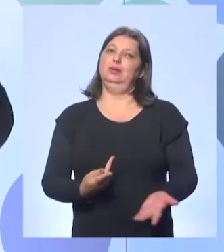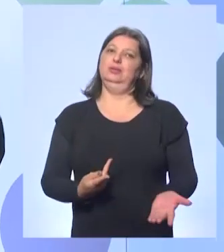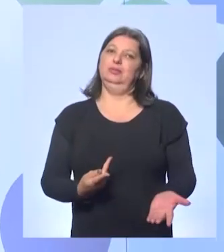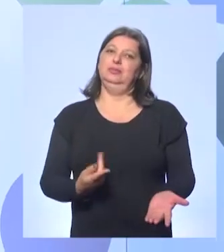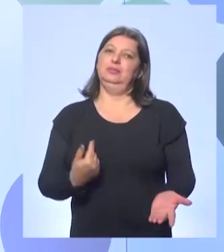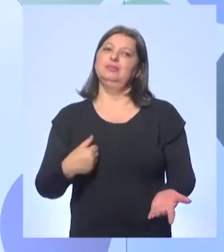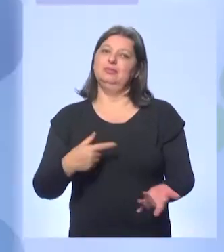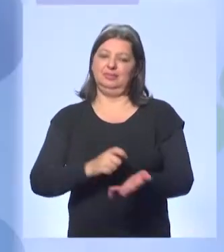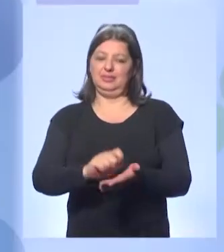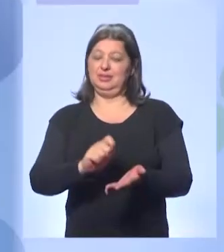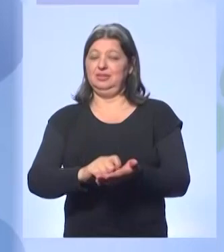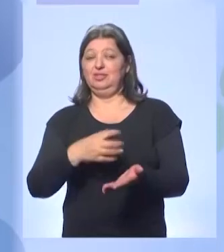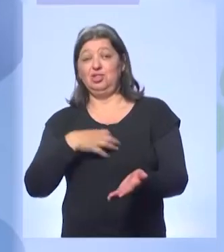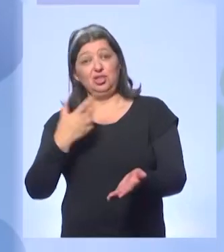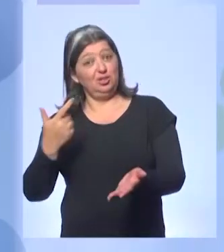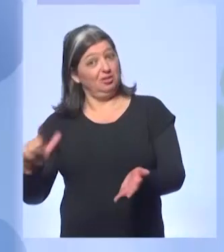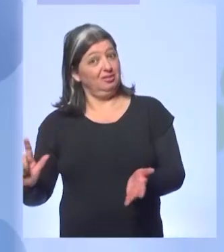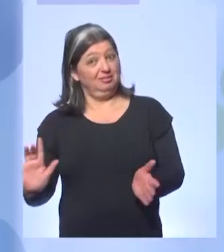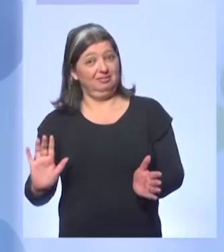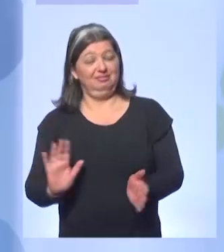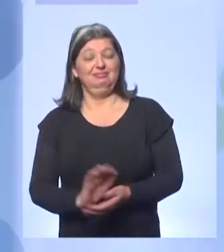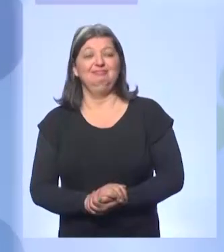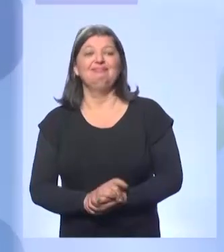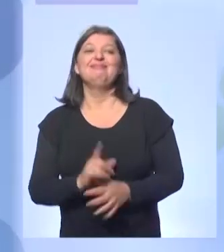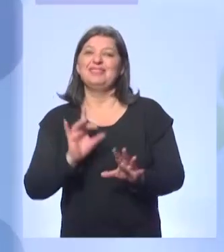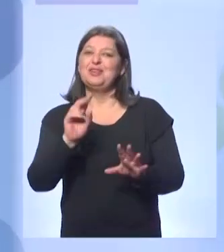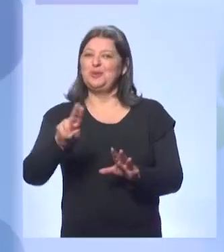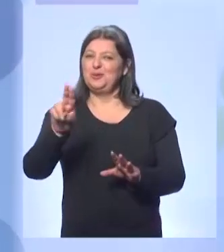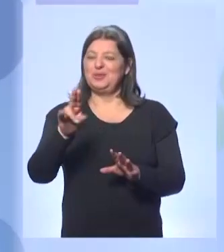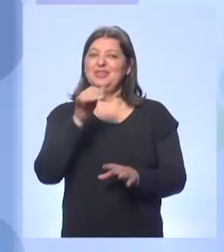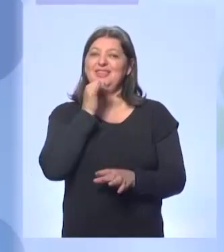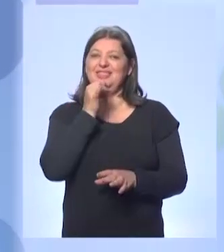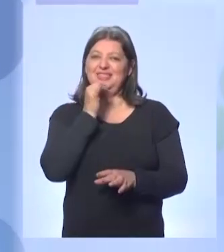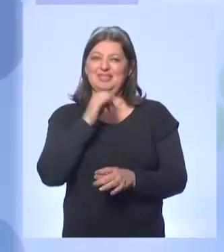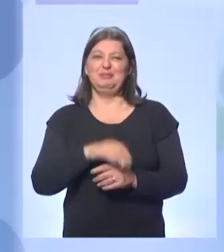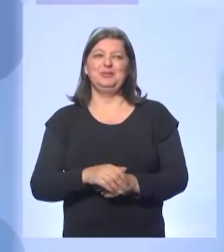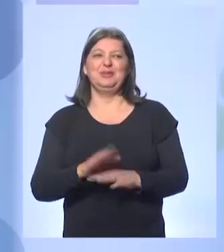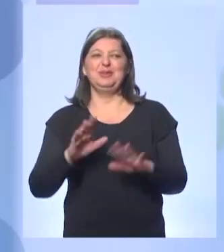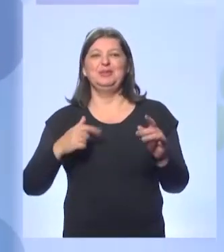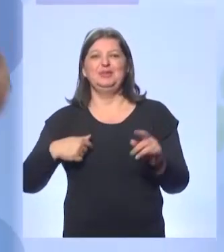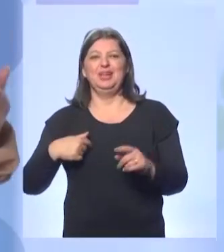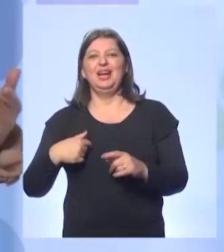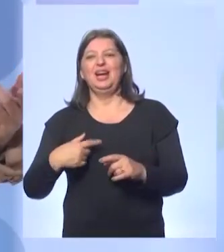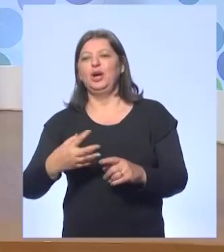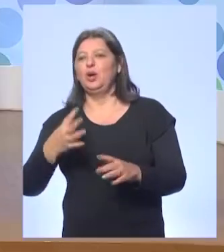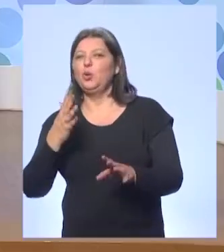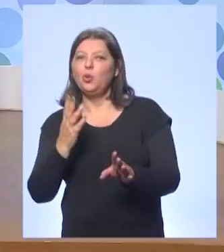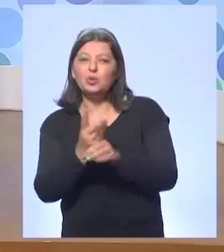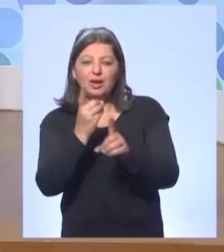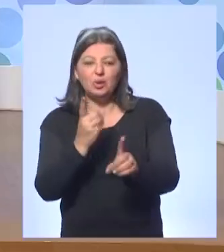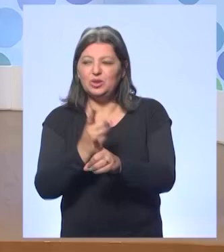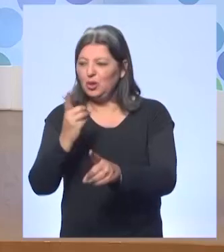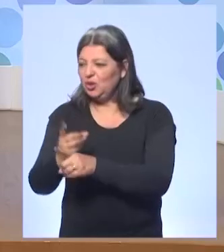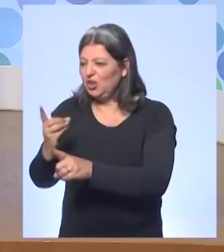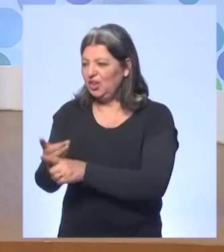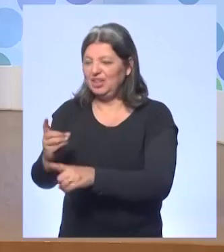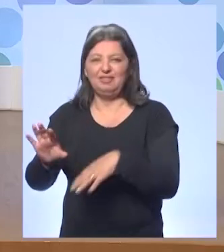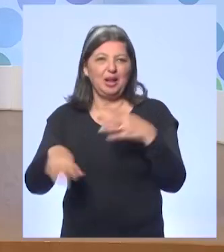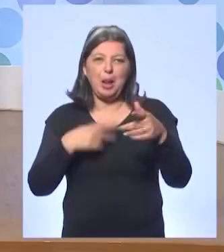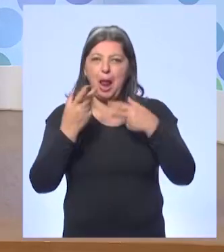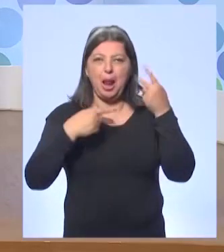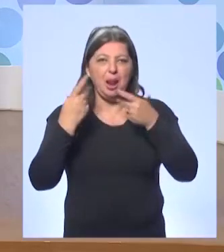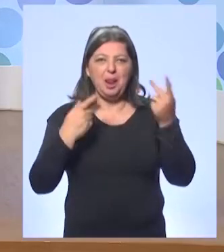escrevendo seria outra coisa. como exemplo, tá? Porque aí encontrei não sei quem também, e não sei quem também, e não sei quem também. Eu sou muito afobado, é muita coisa para falar.